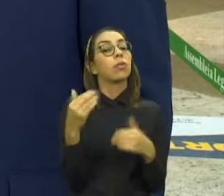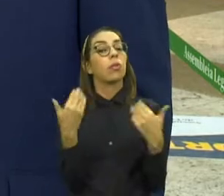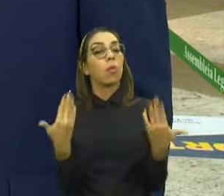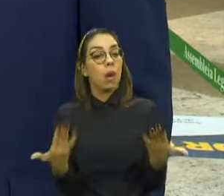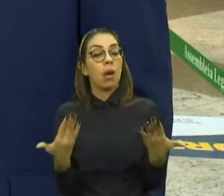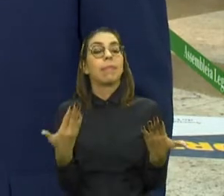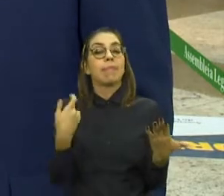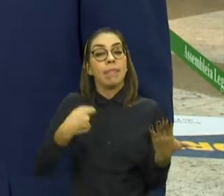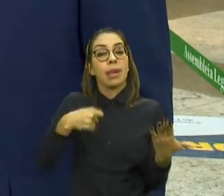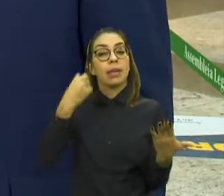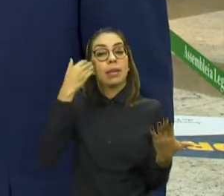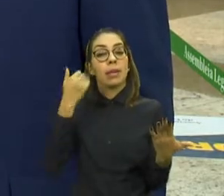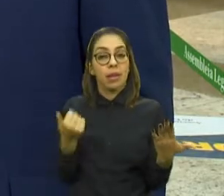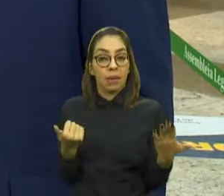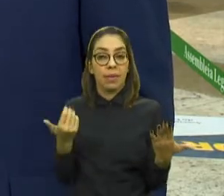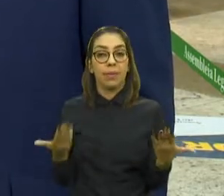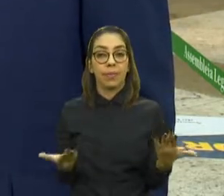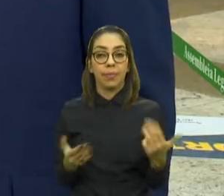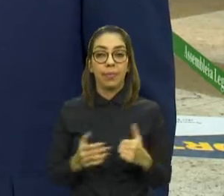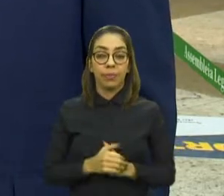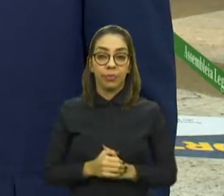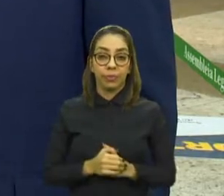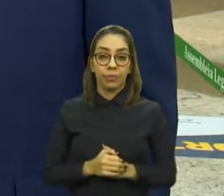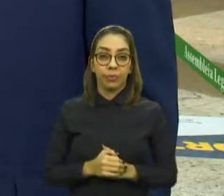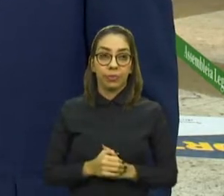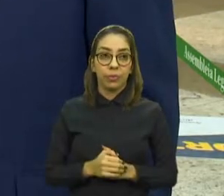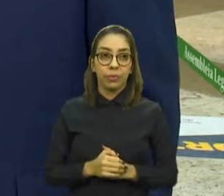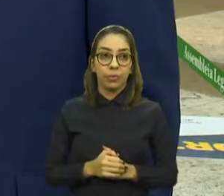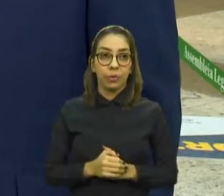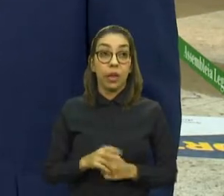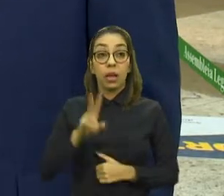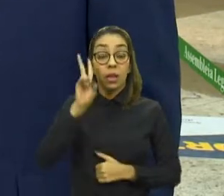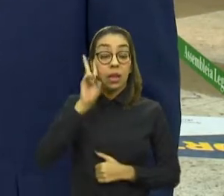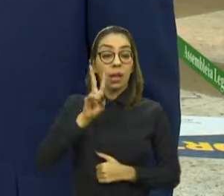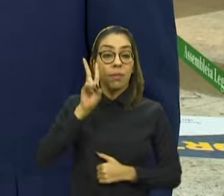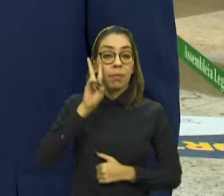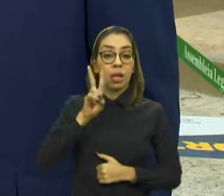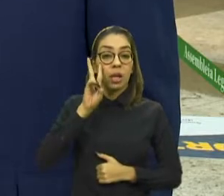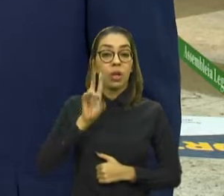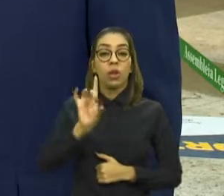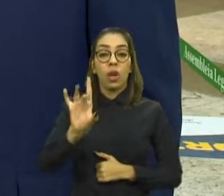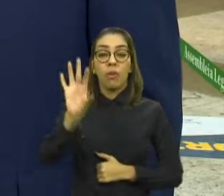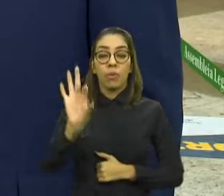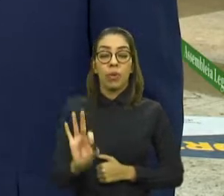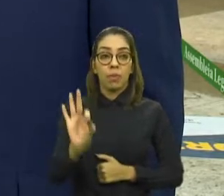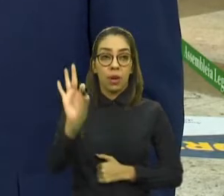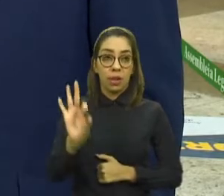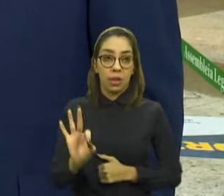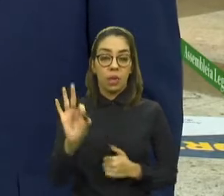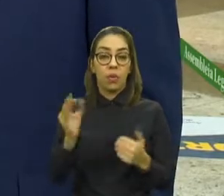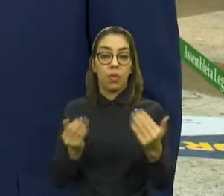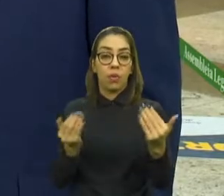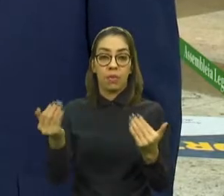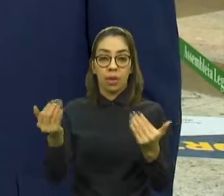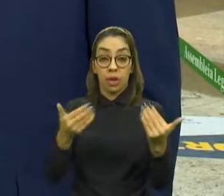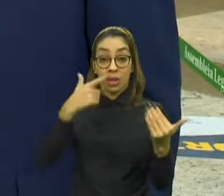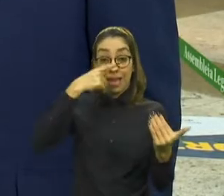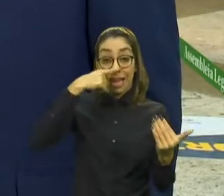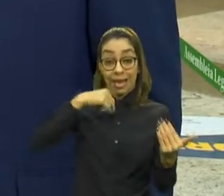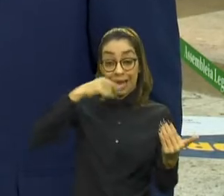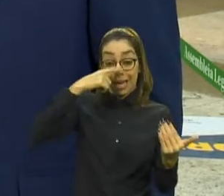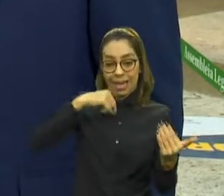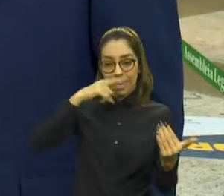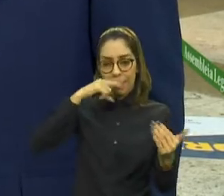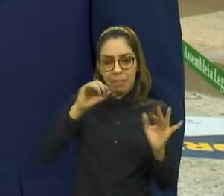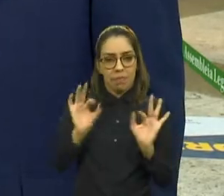síndrome respiratória aguda grave. Lembrando que é só uma proporção que desenvolve SRAG em relação à chamada gripe, síndromes gripais,